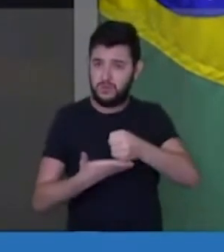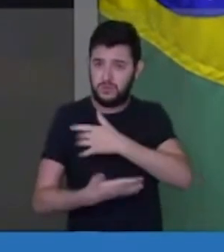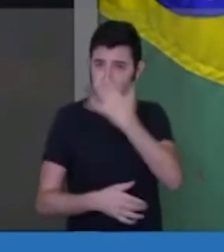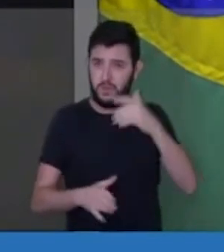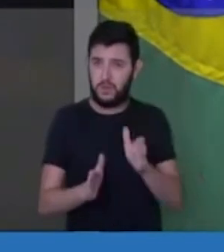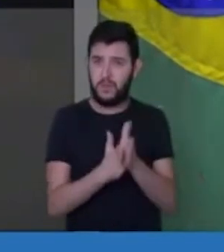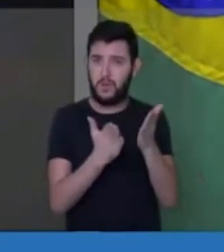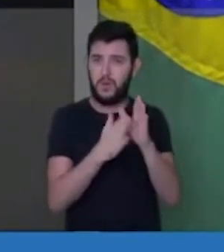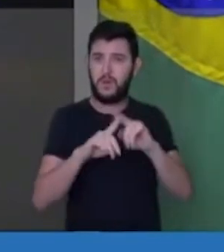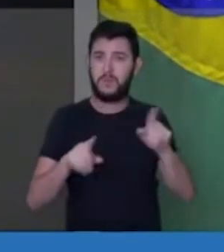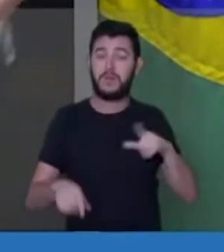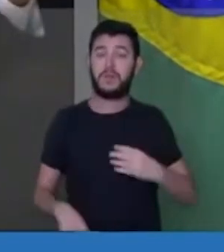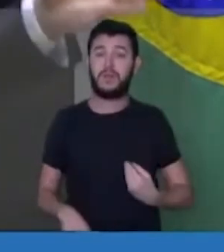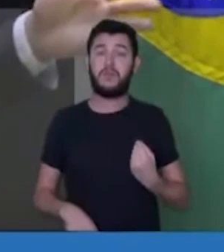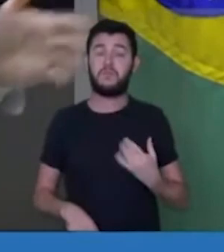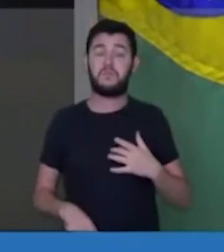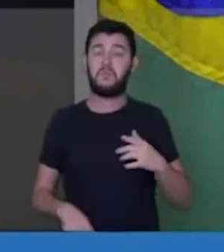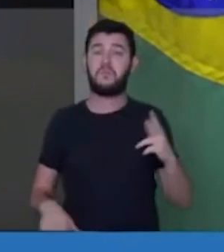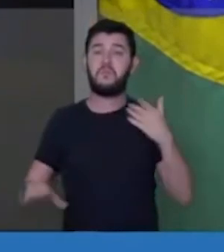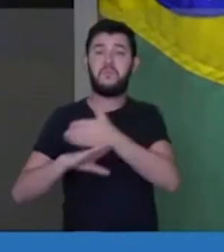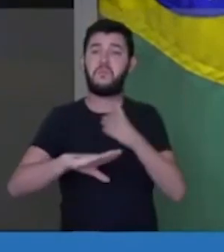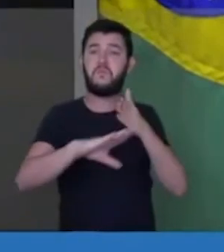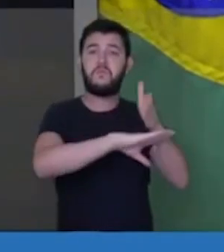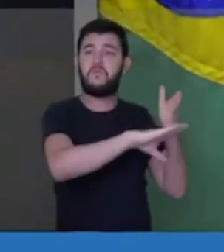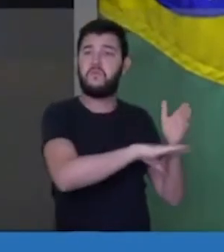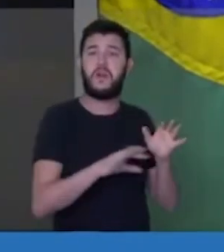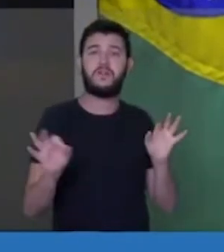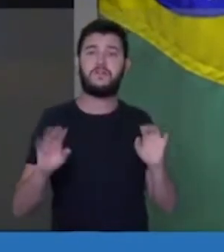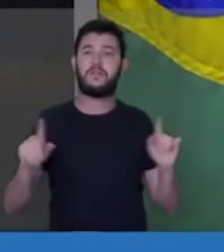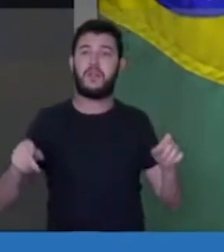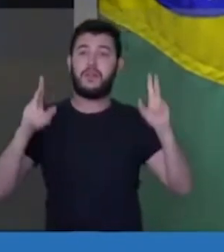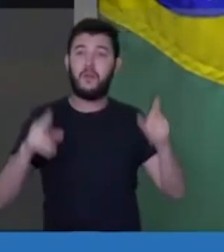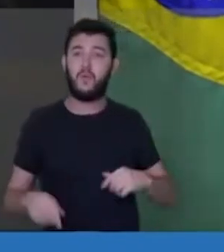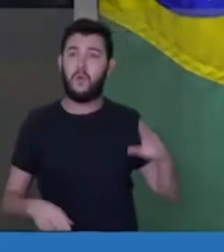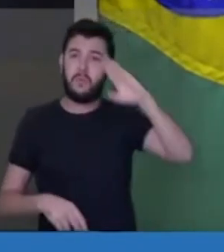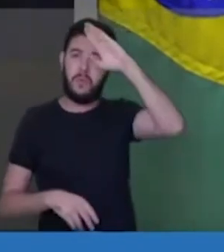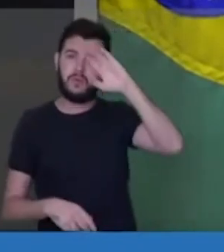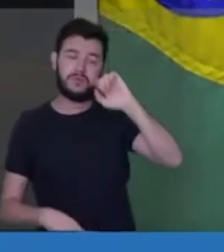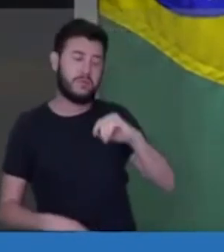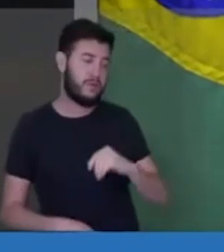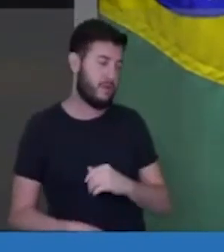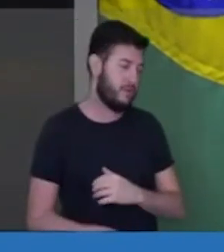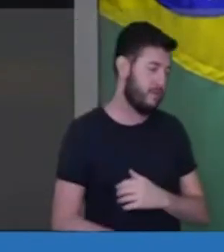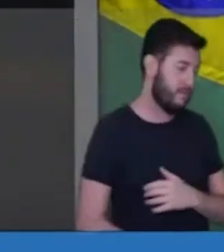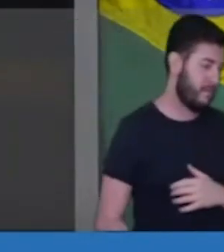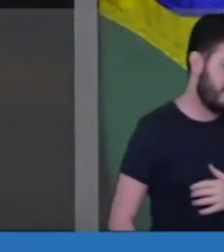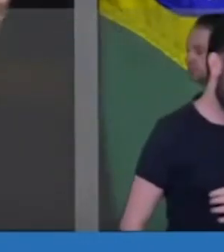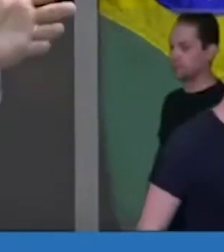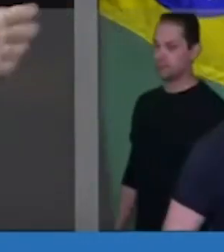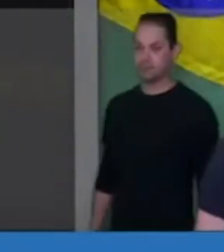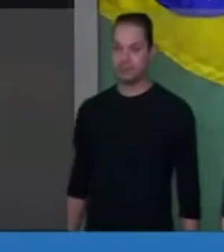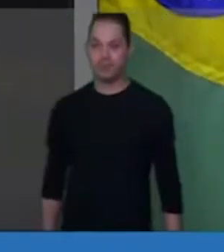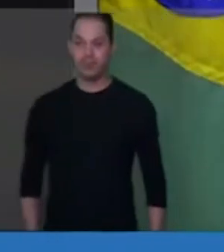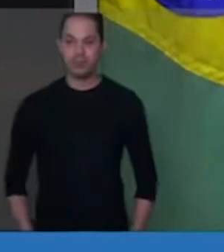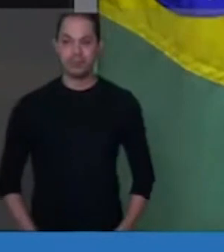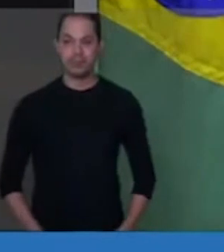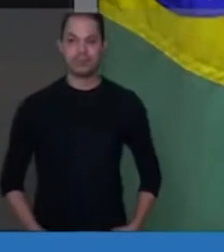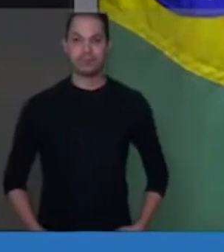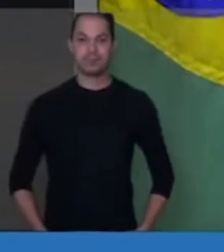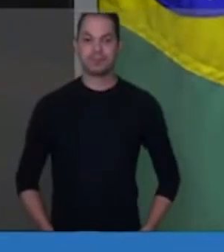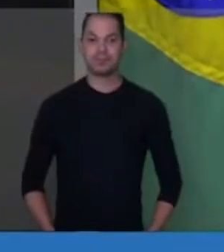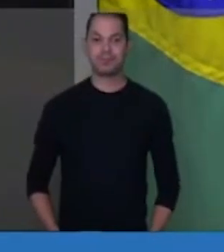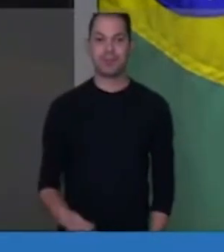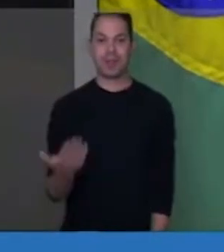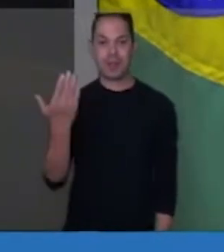do nosso Brasil, assim como o ex-presidente Jair Bolsonaro andava. É impressionante que na época das eleições,